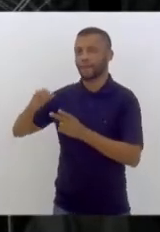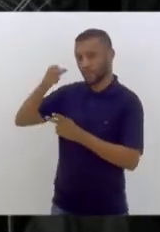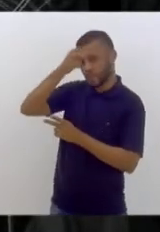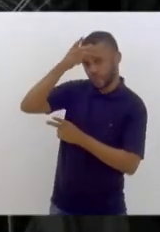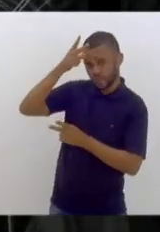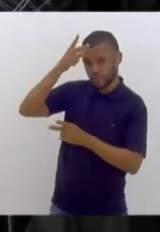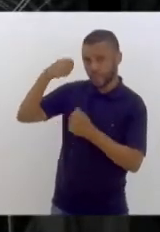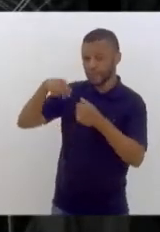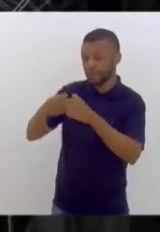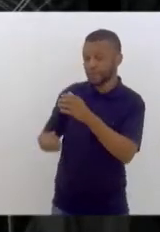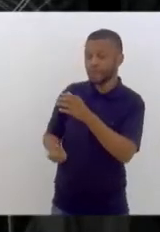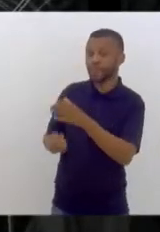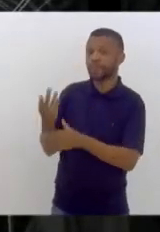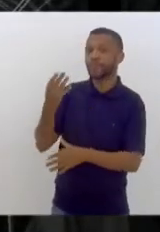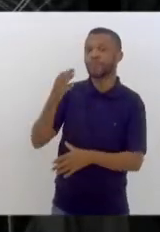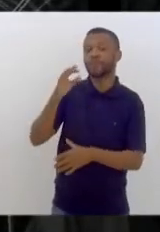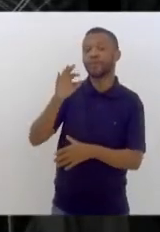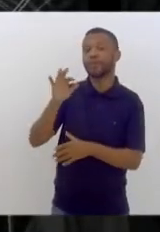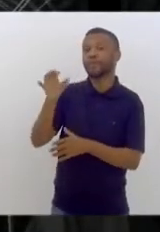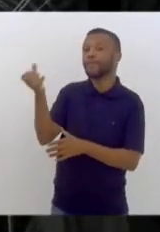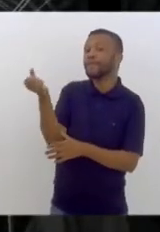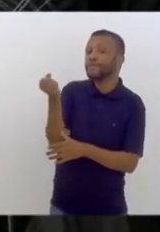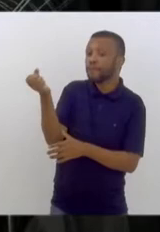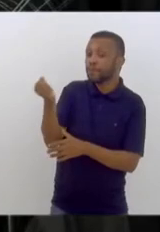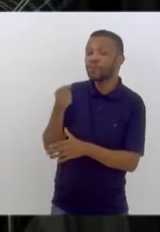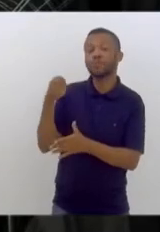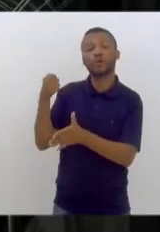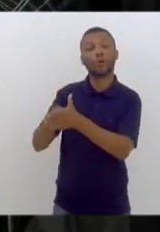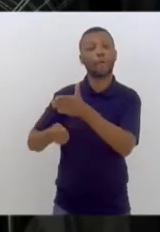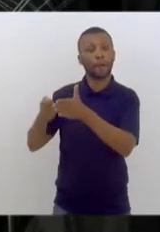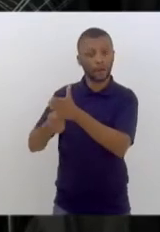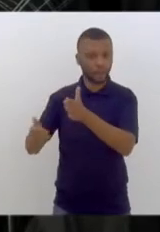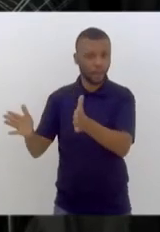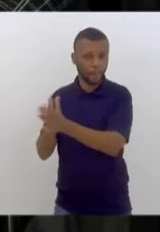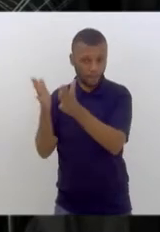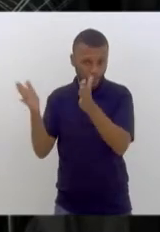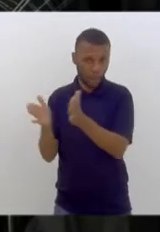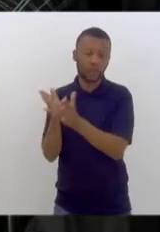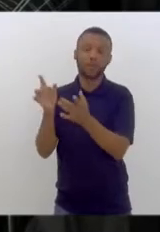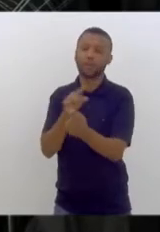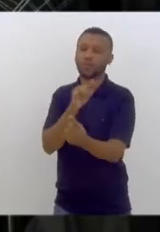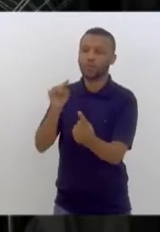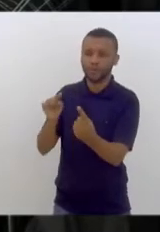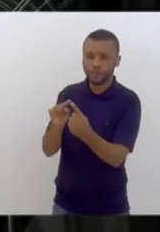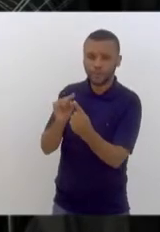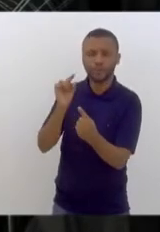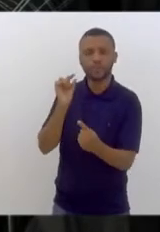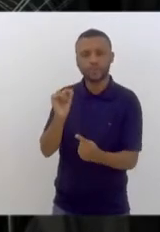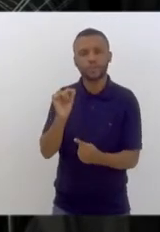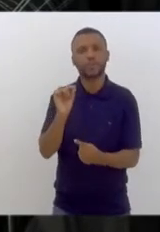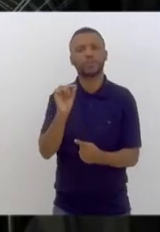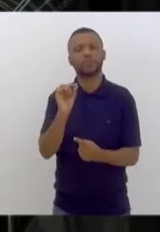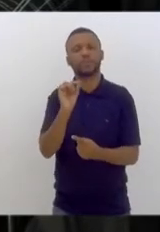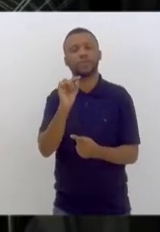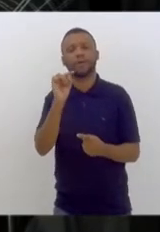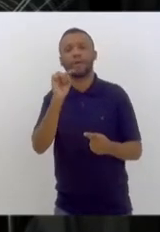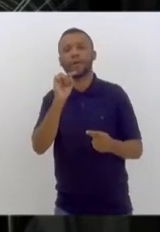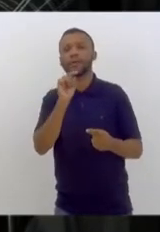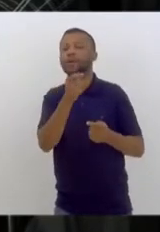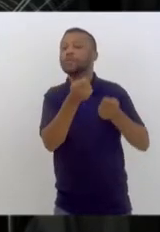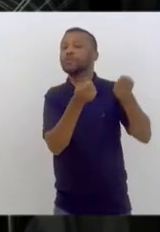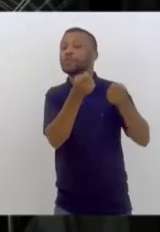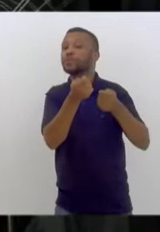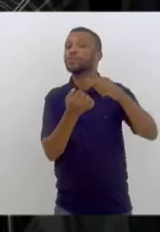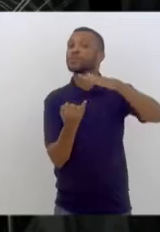pobreza, com os recursos de que trata este artigo e outros que vierem a destinar, devendo os referidos fundos ser geridos por entidades que contêm